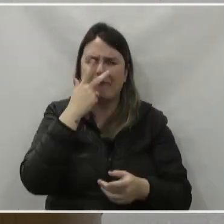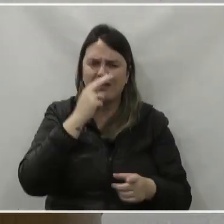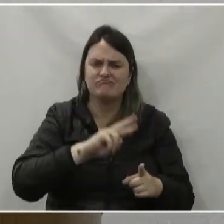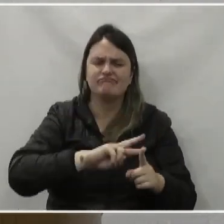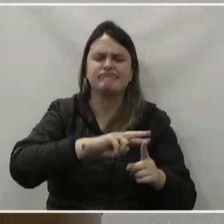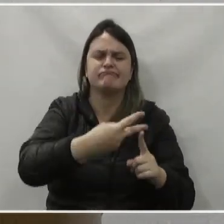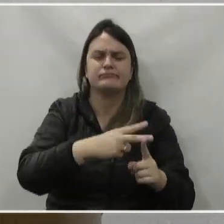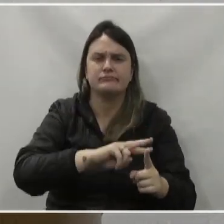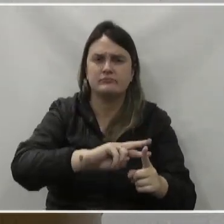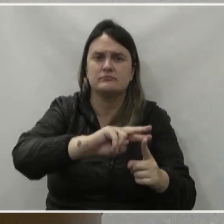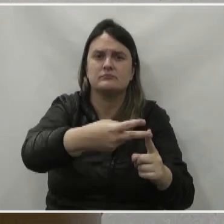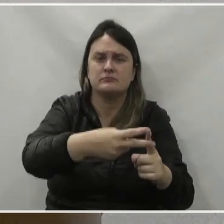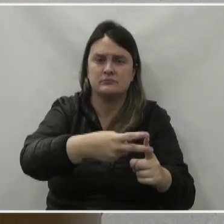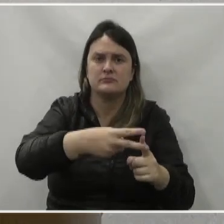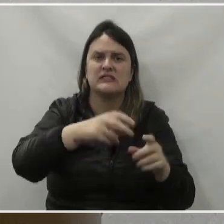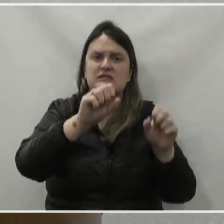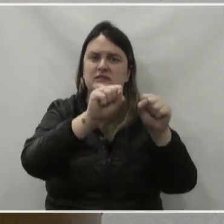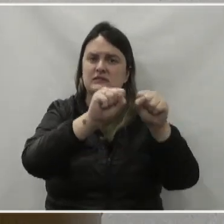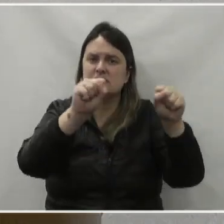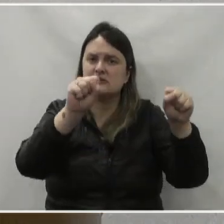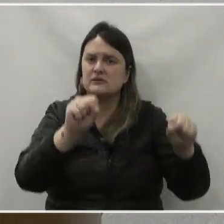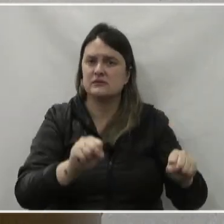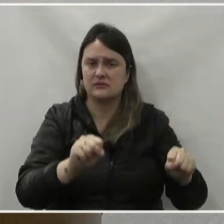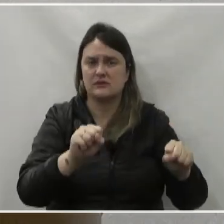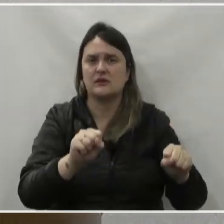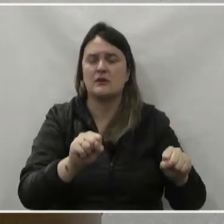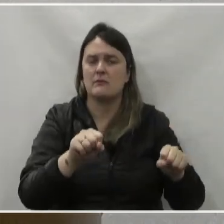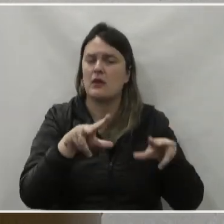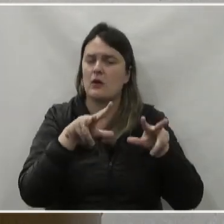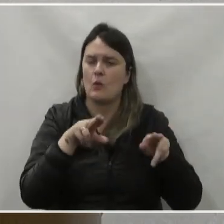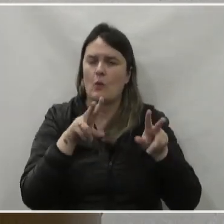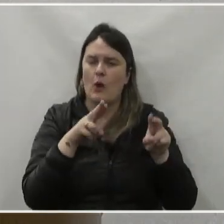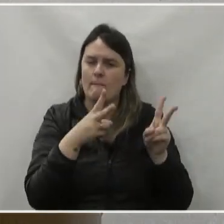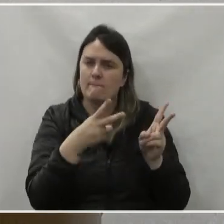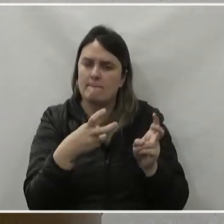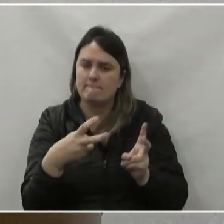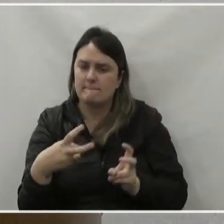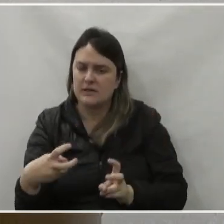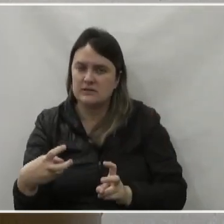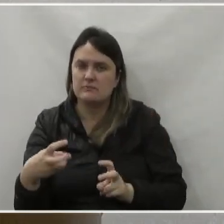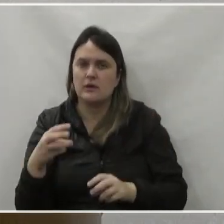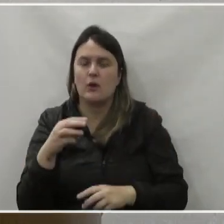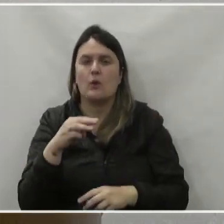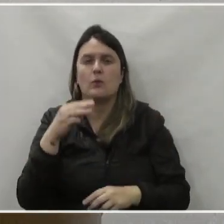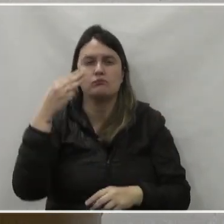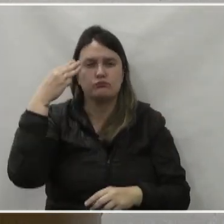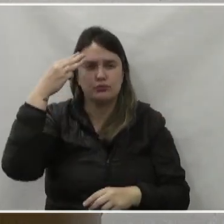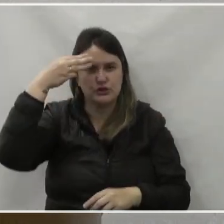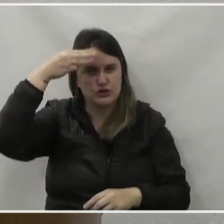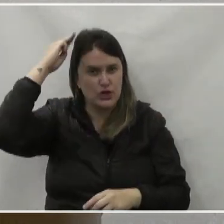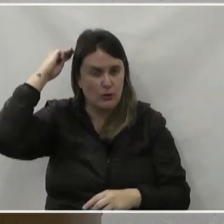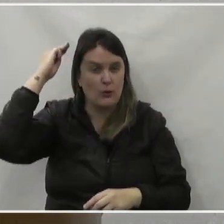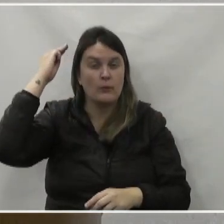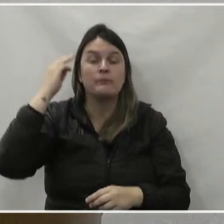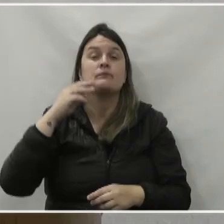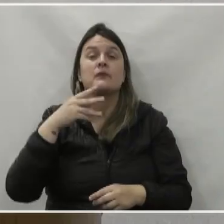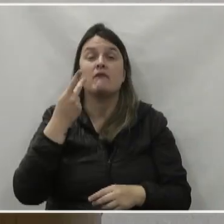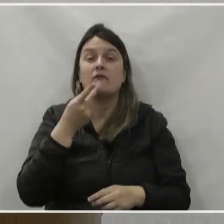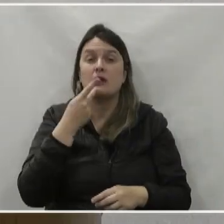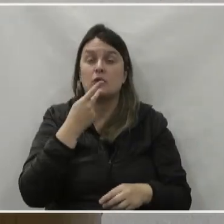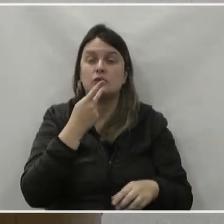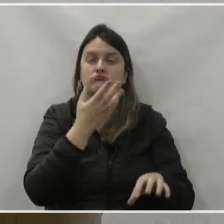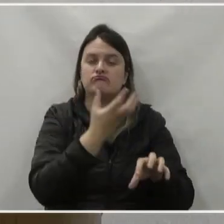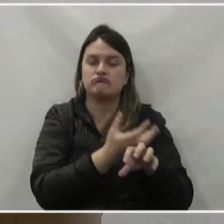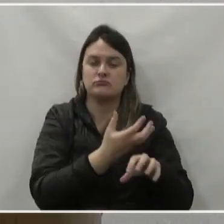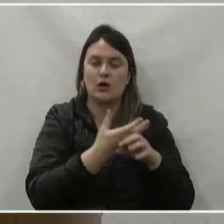desdobramento coerente de um sistema que, como bem analisou Michel Foucault,